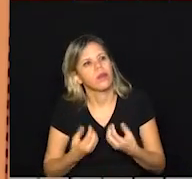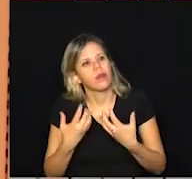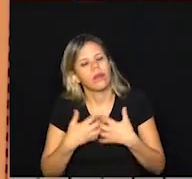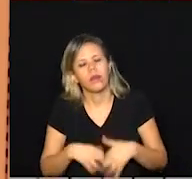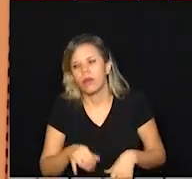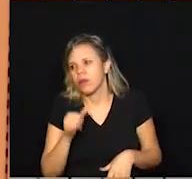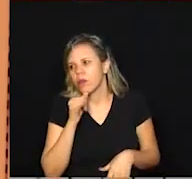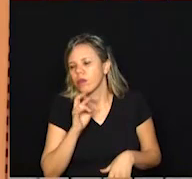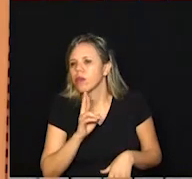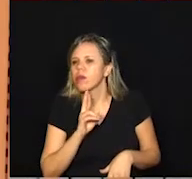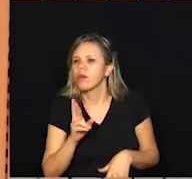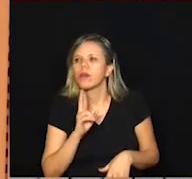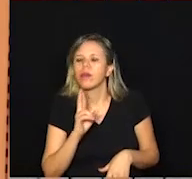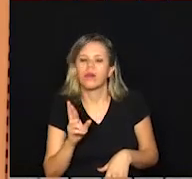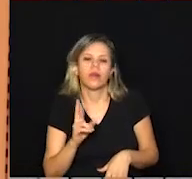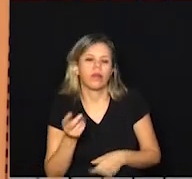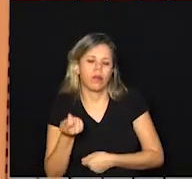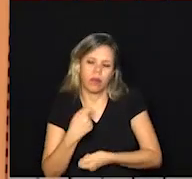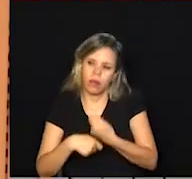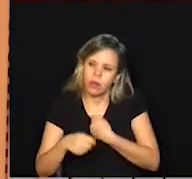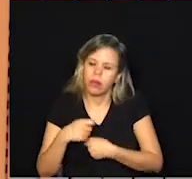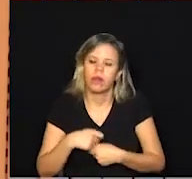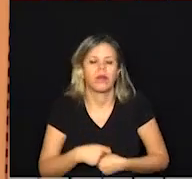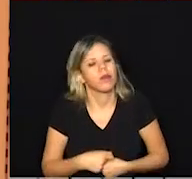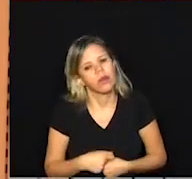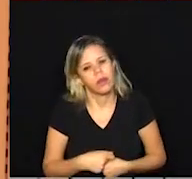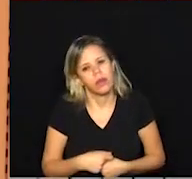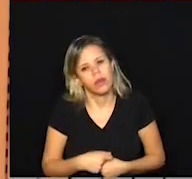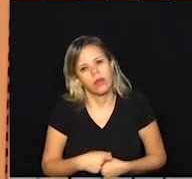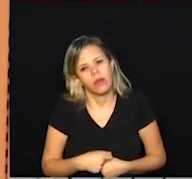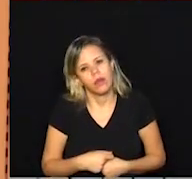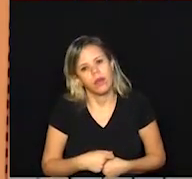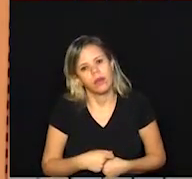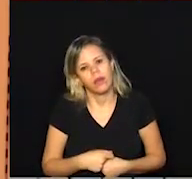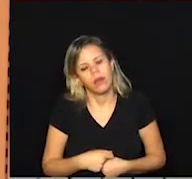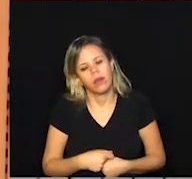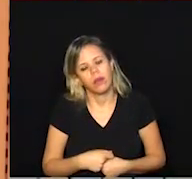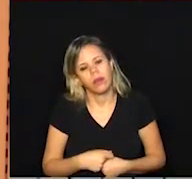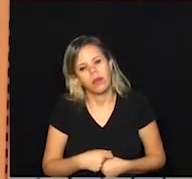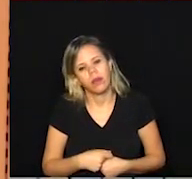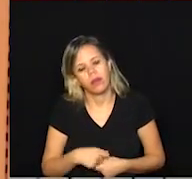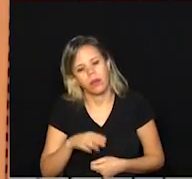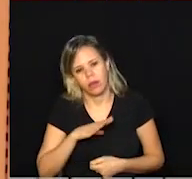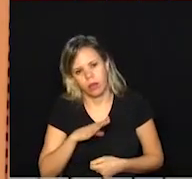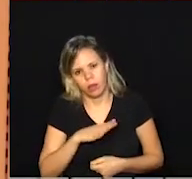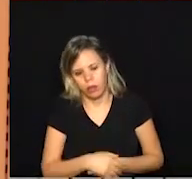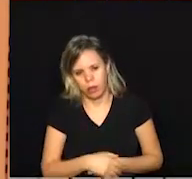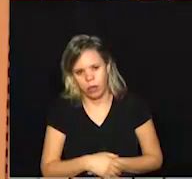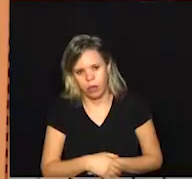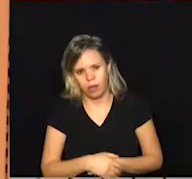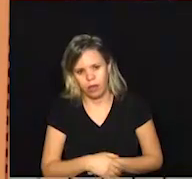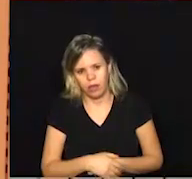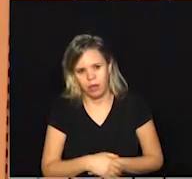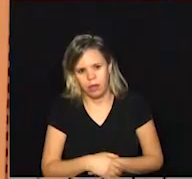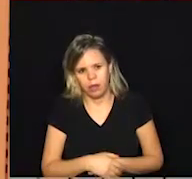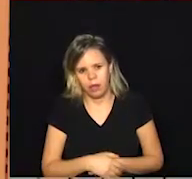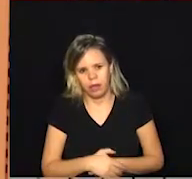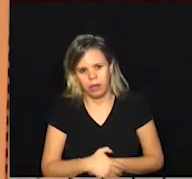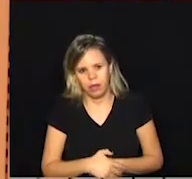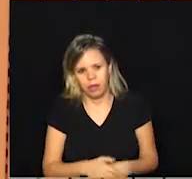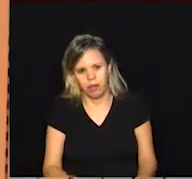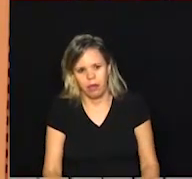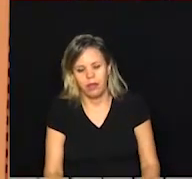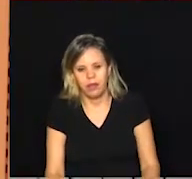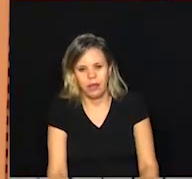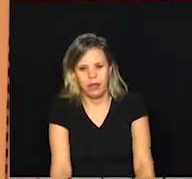isso as respostas da Administração é para a cidade e